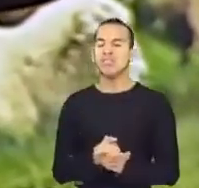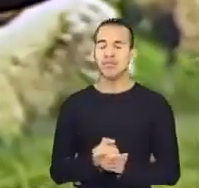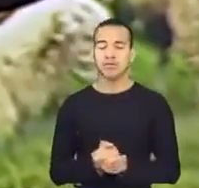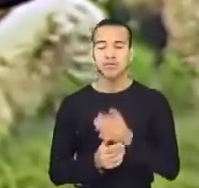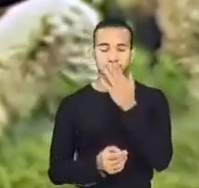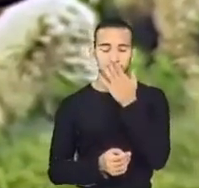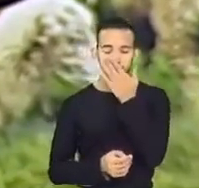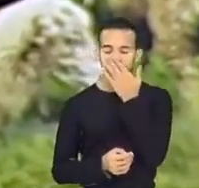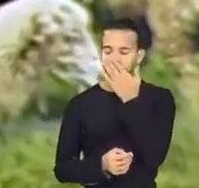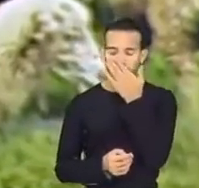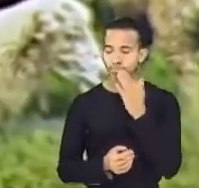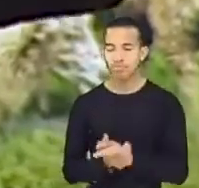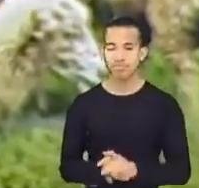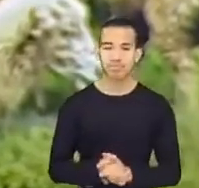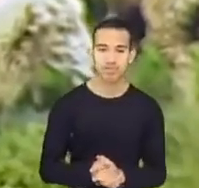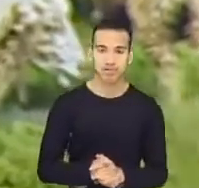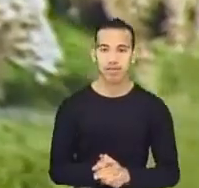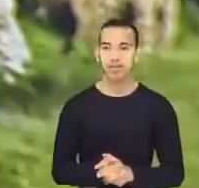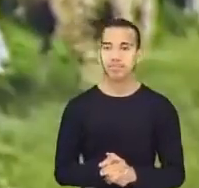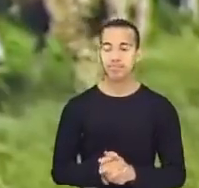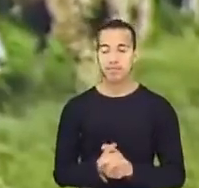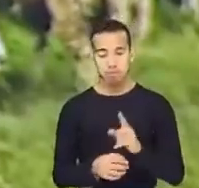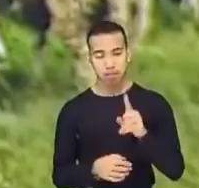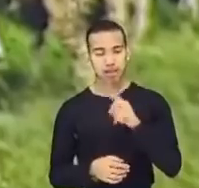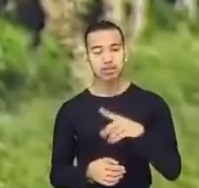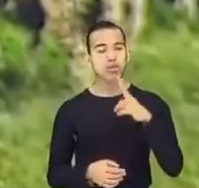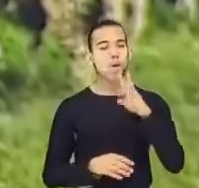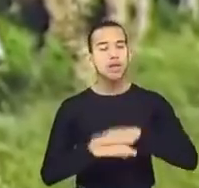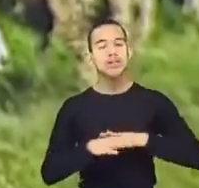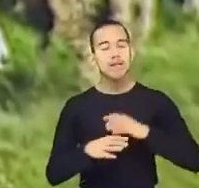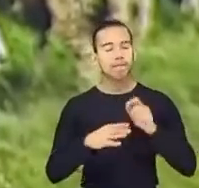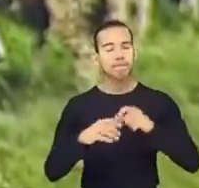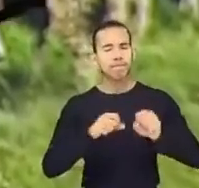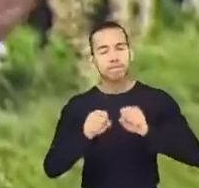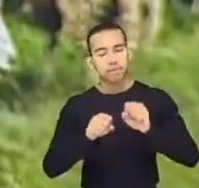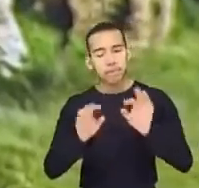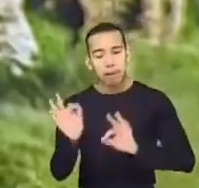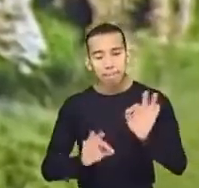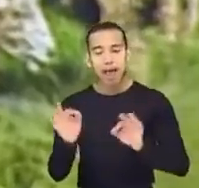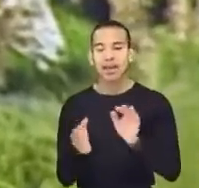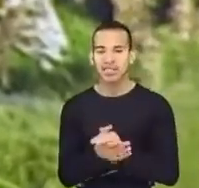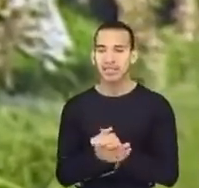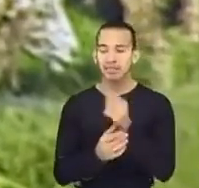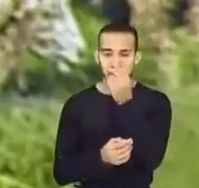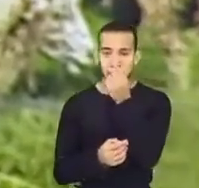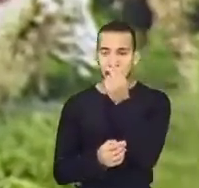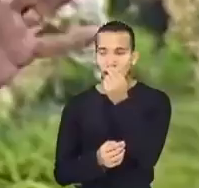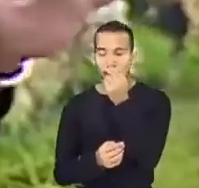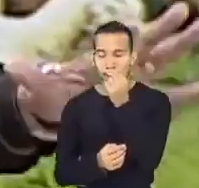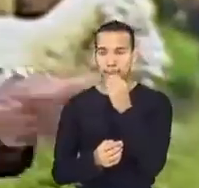frente. E os dois que fabricam, Índia e Estados Unidos. Aí não tem participação,